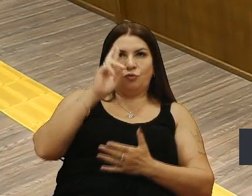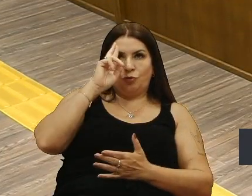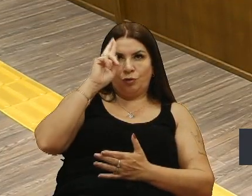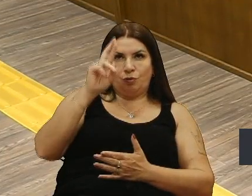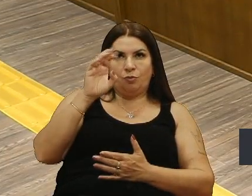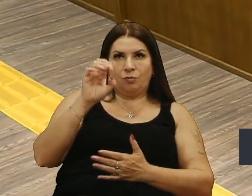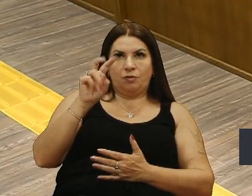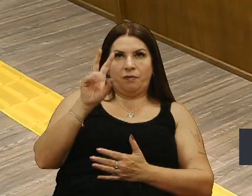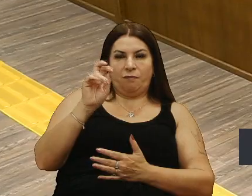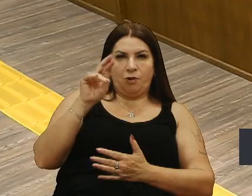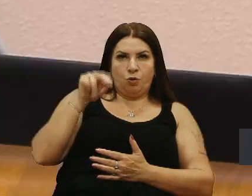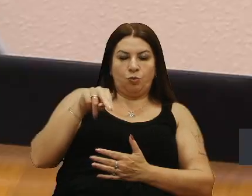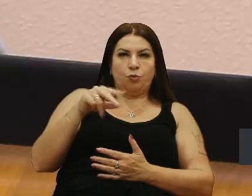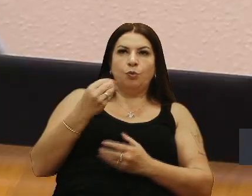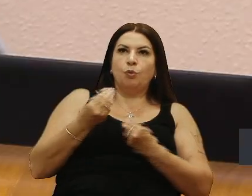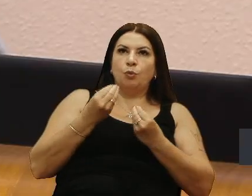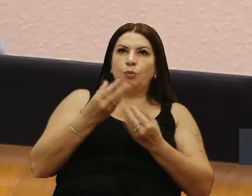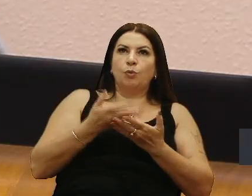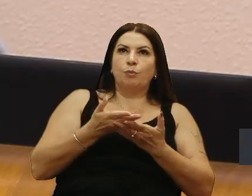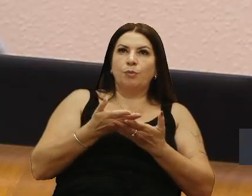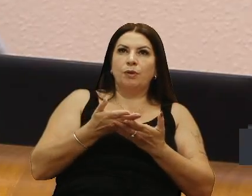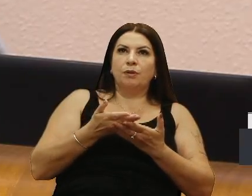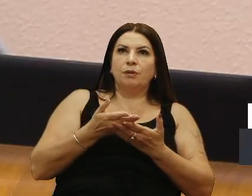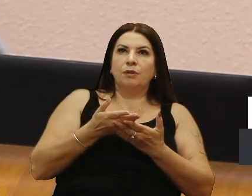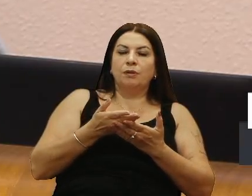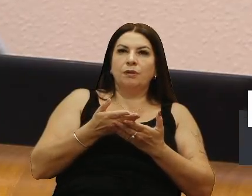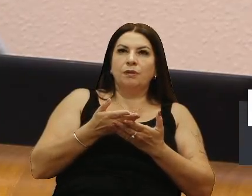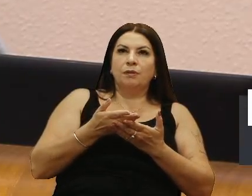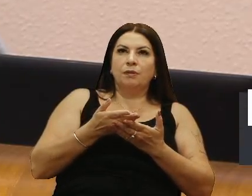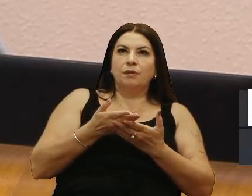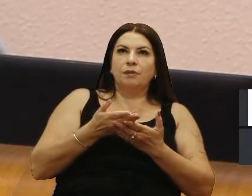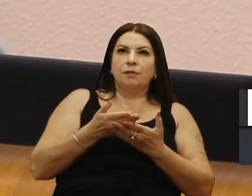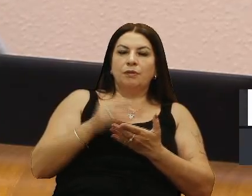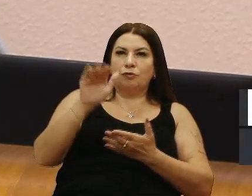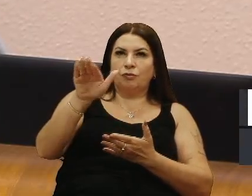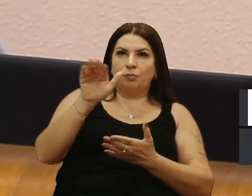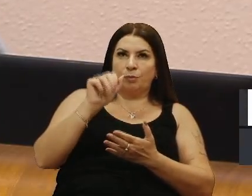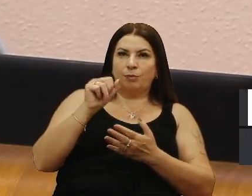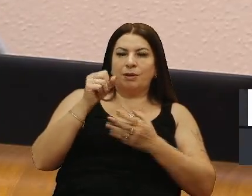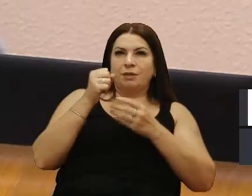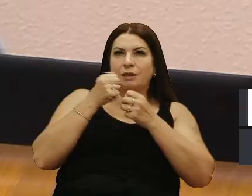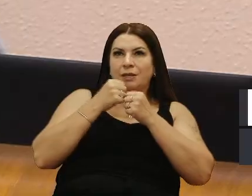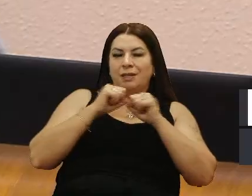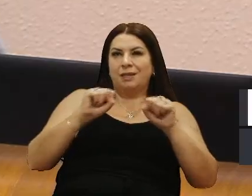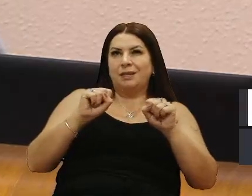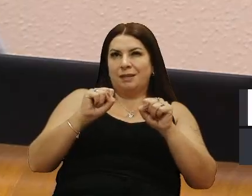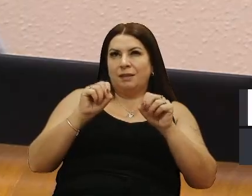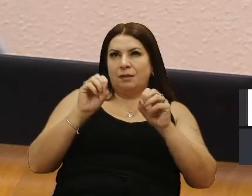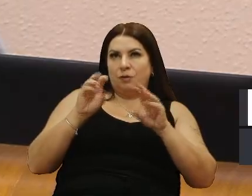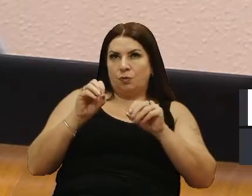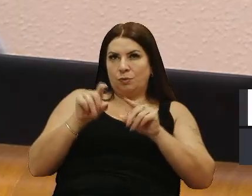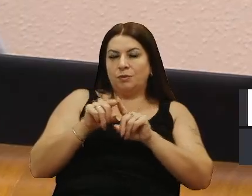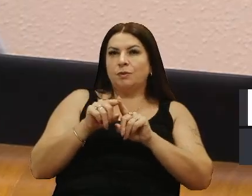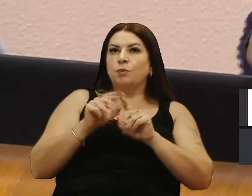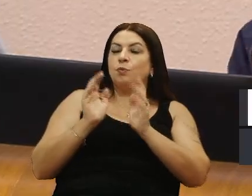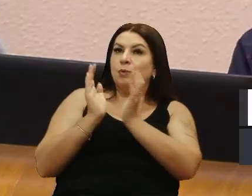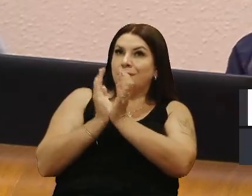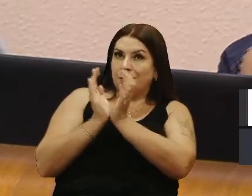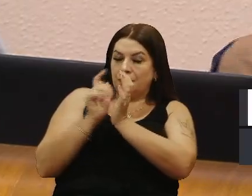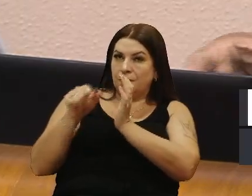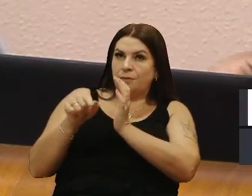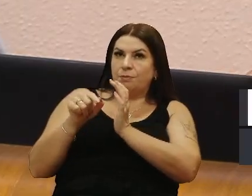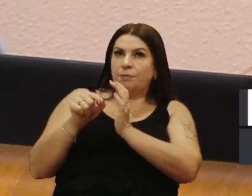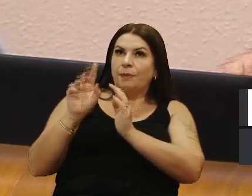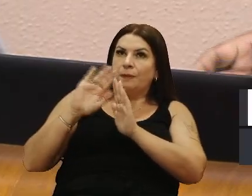Everton, como é que se dá a indicação de uma Secretaria da Educação? Quando as equipes,